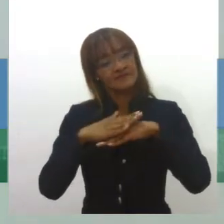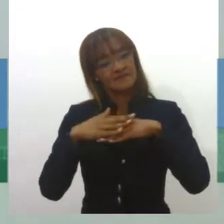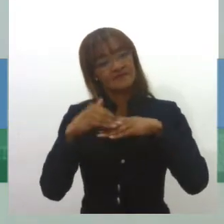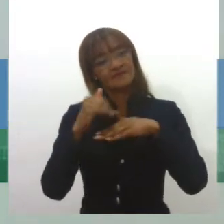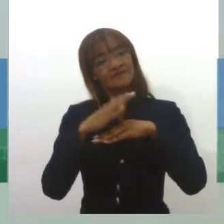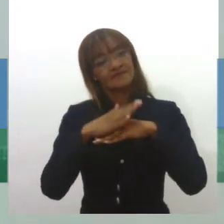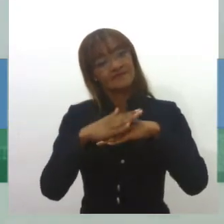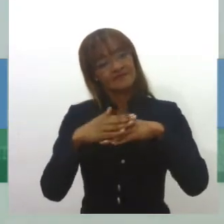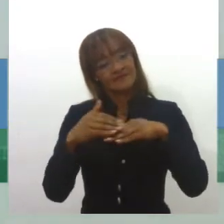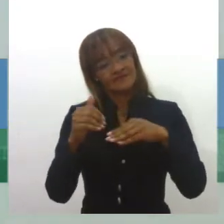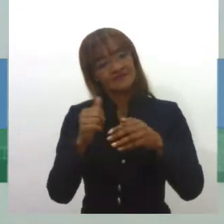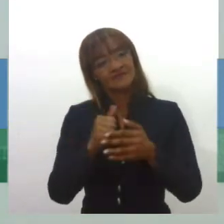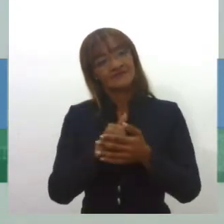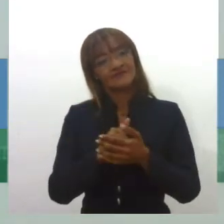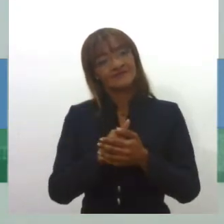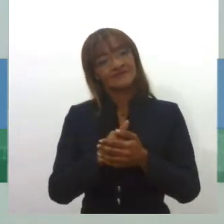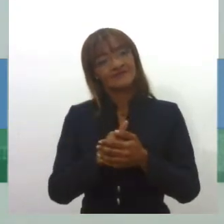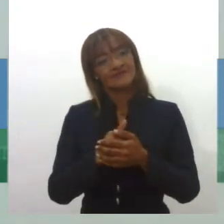em Sergipe